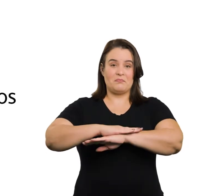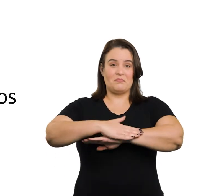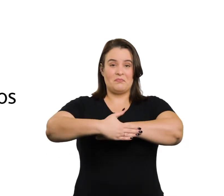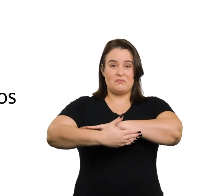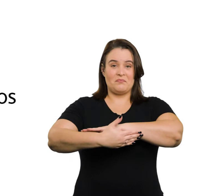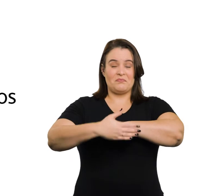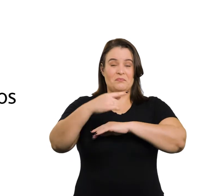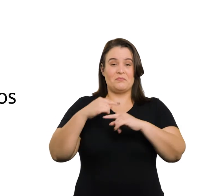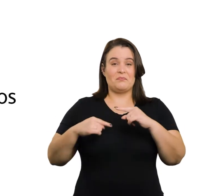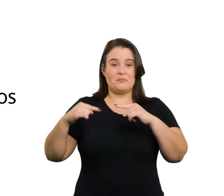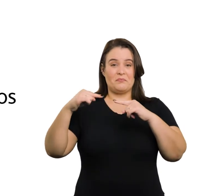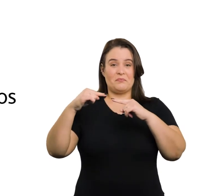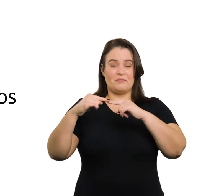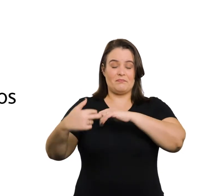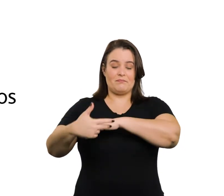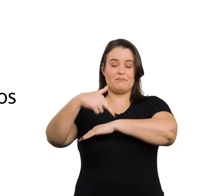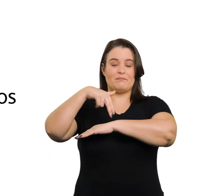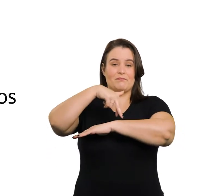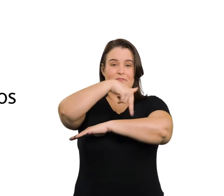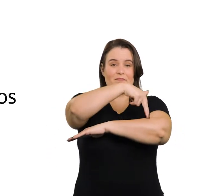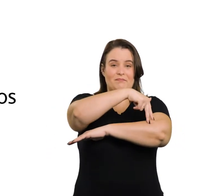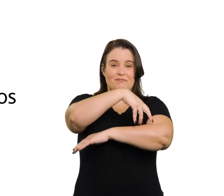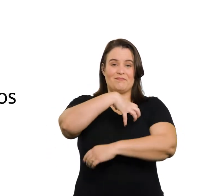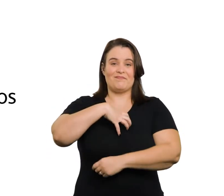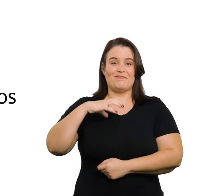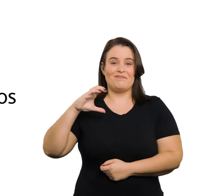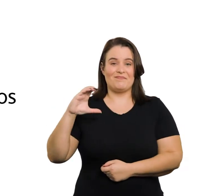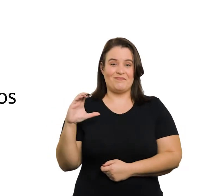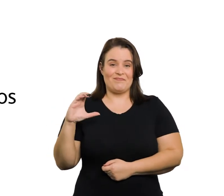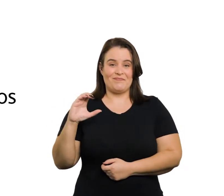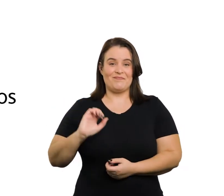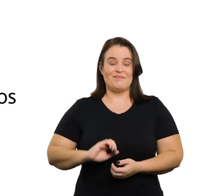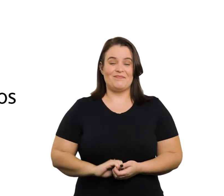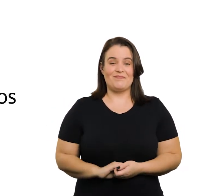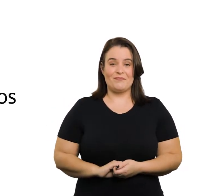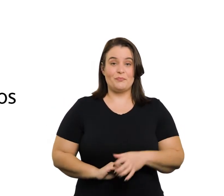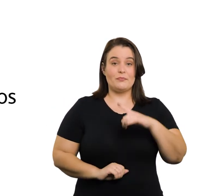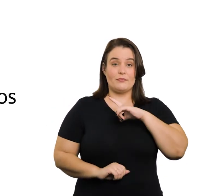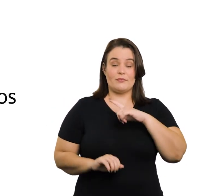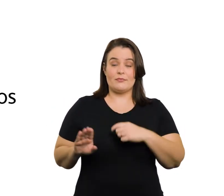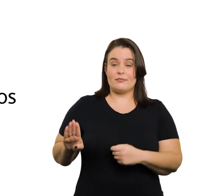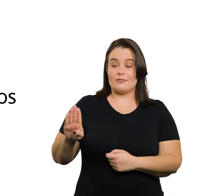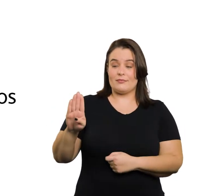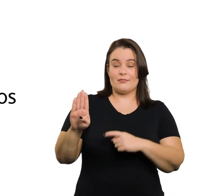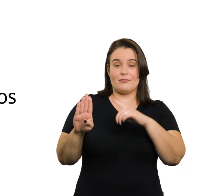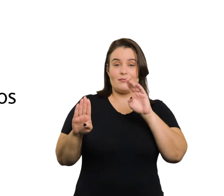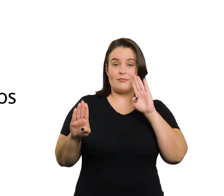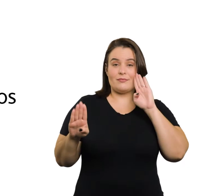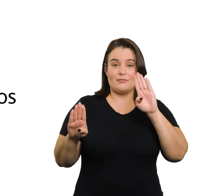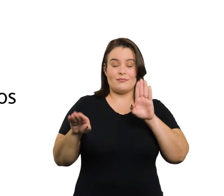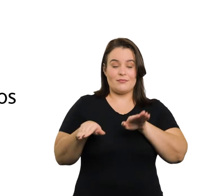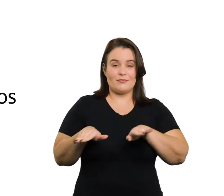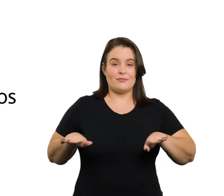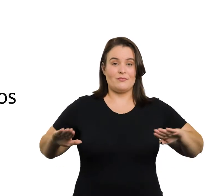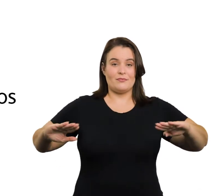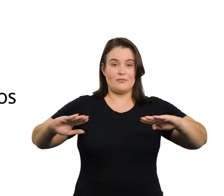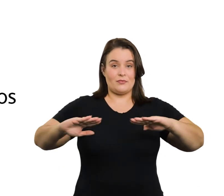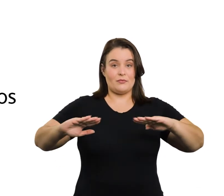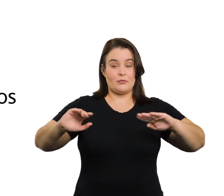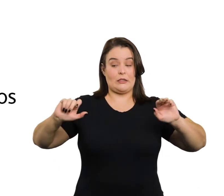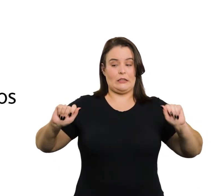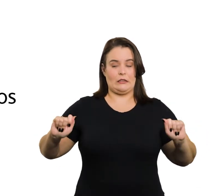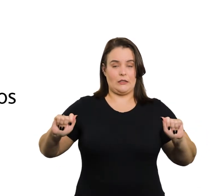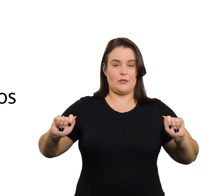Rebaixamento de calçada com fins de travessia tipo C. Composto de rampa principal, abas